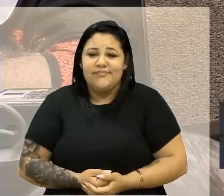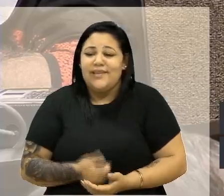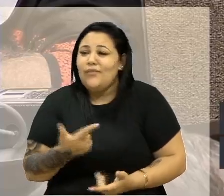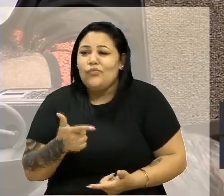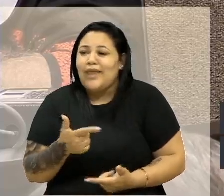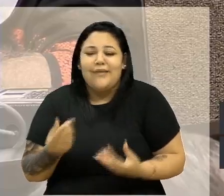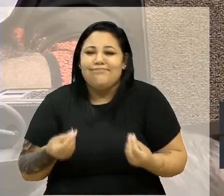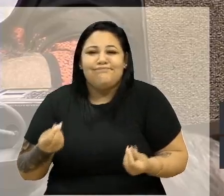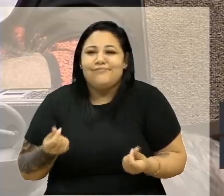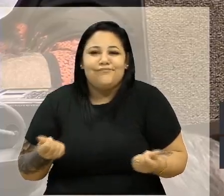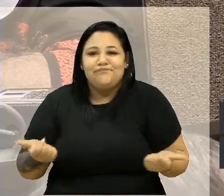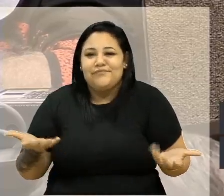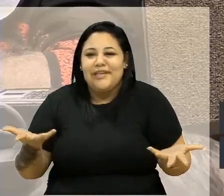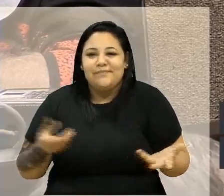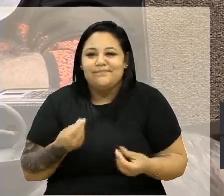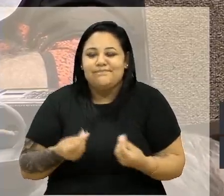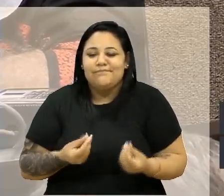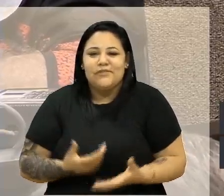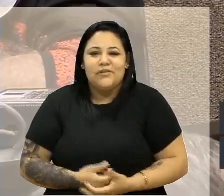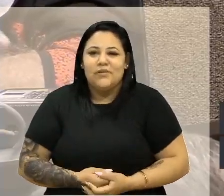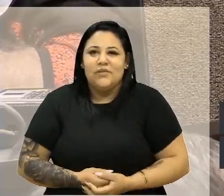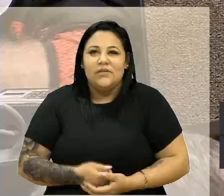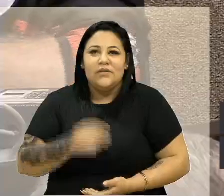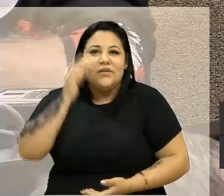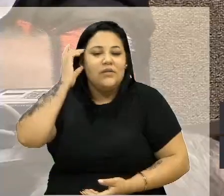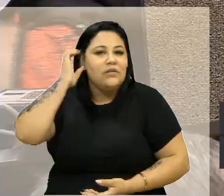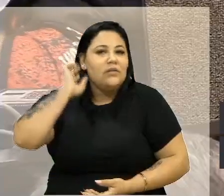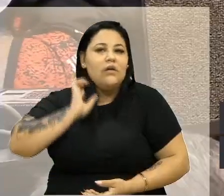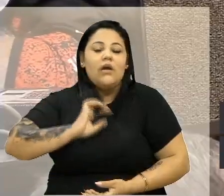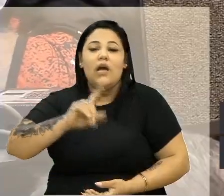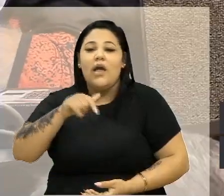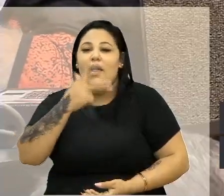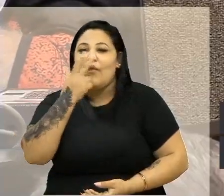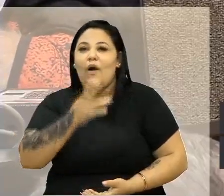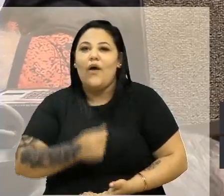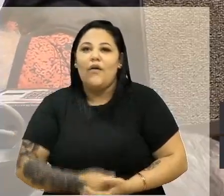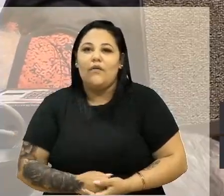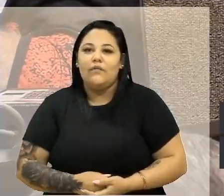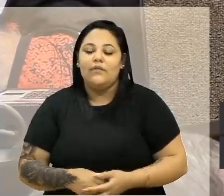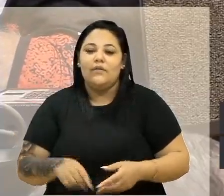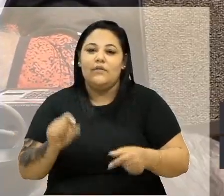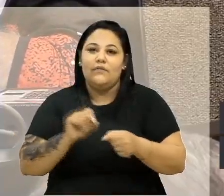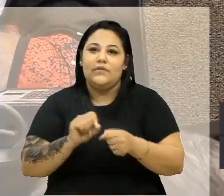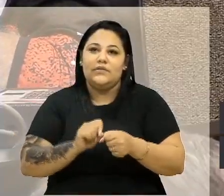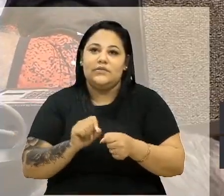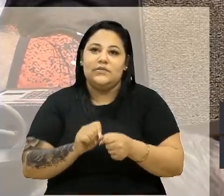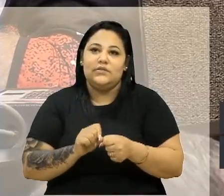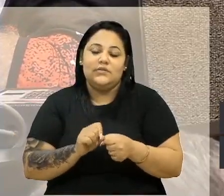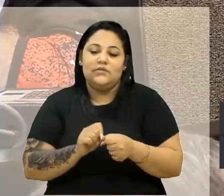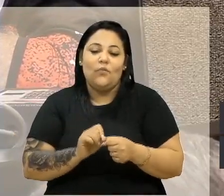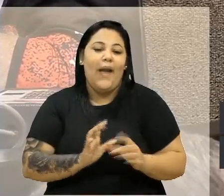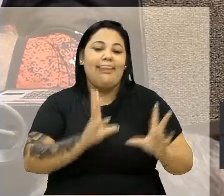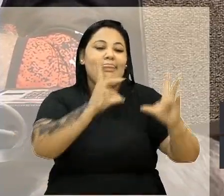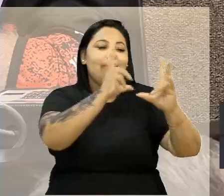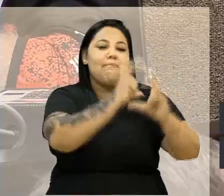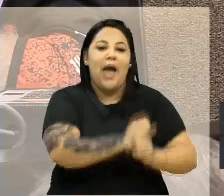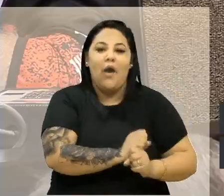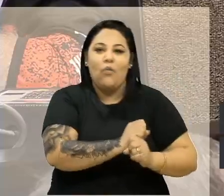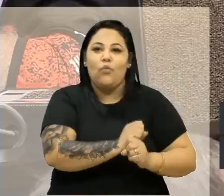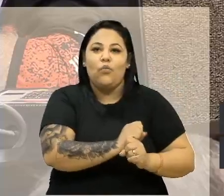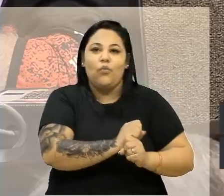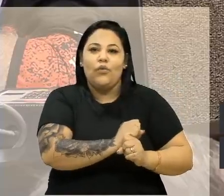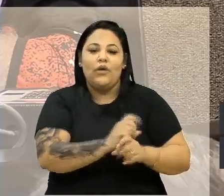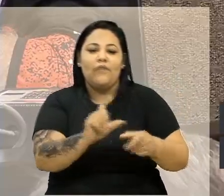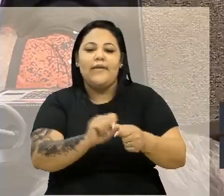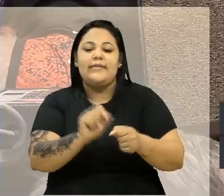fazer. É como se colocasse um bode lá atrás da sala dizendo que ele vai fazer isso, aquilo, e não vai